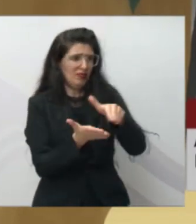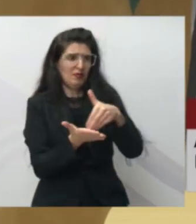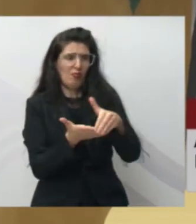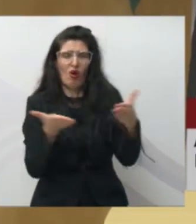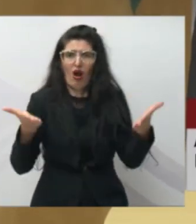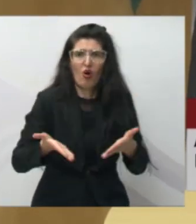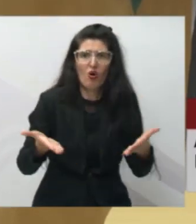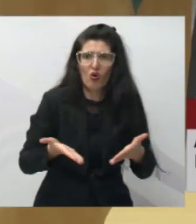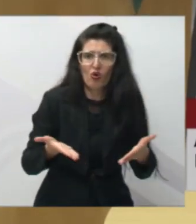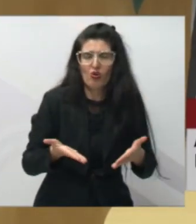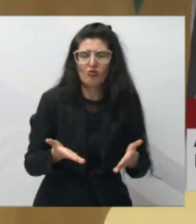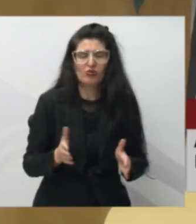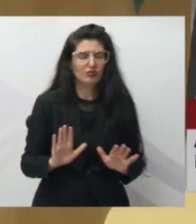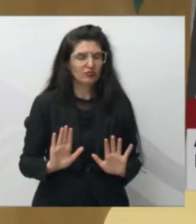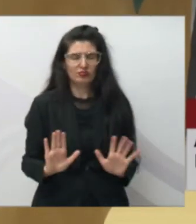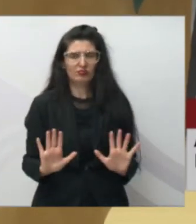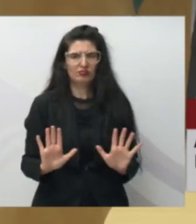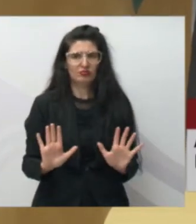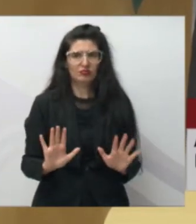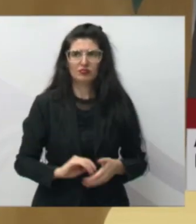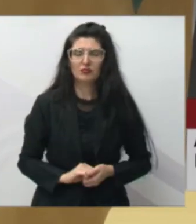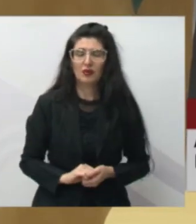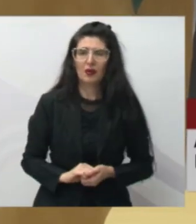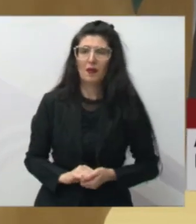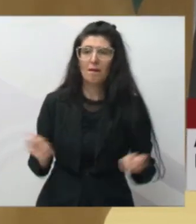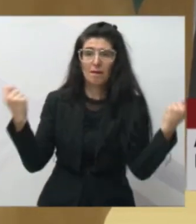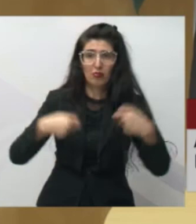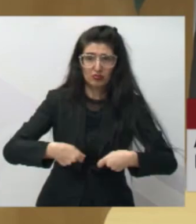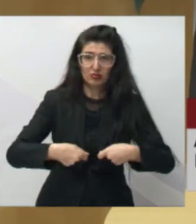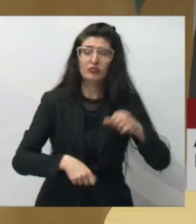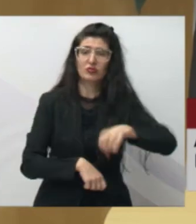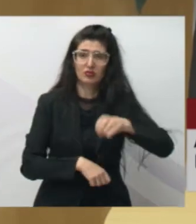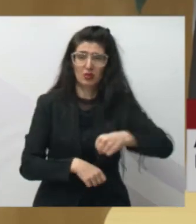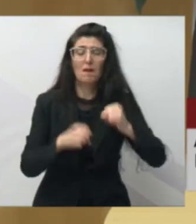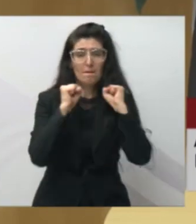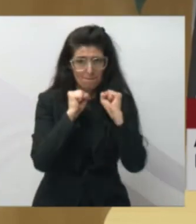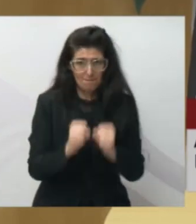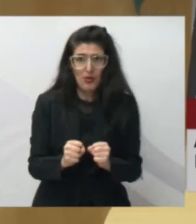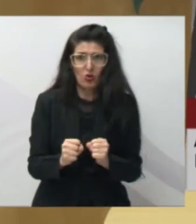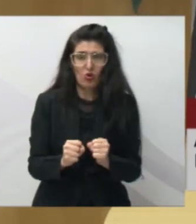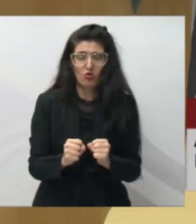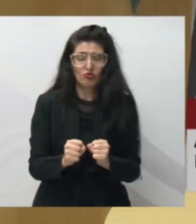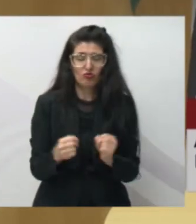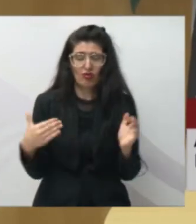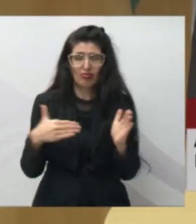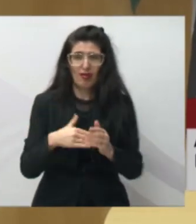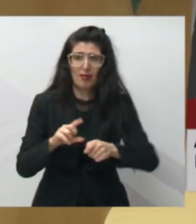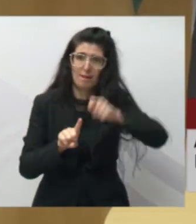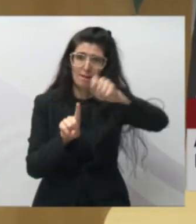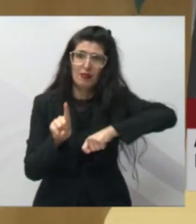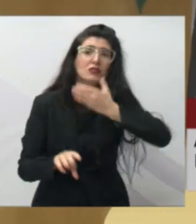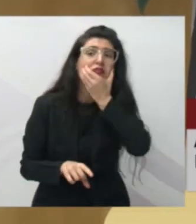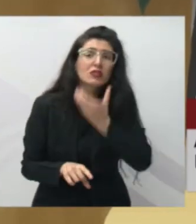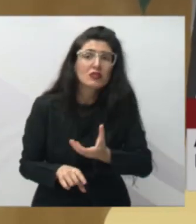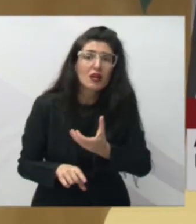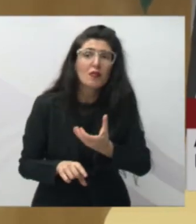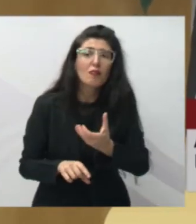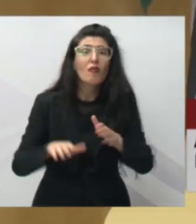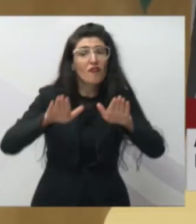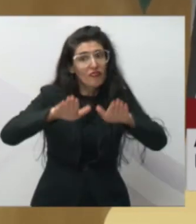mas com essa prerrogativa, que ele possa ficar até o mês de dezembro, porque daí ele pode